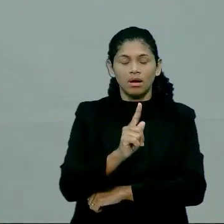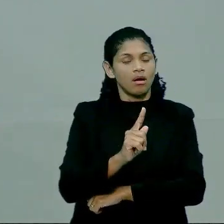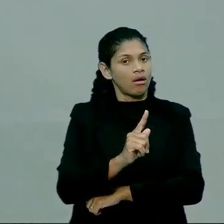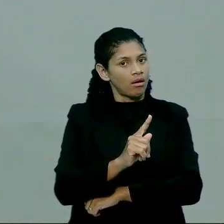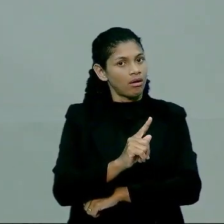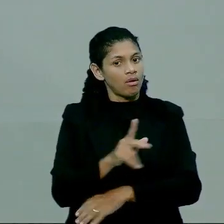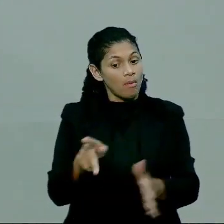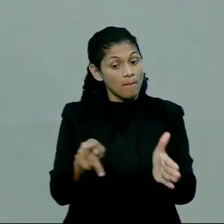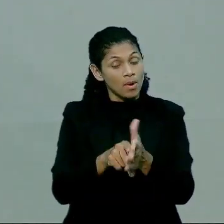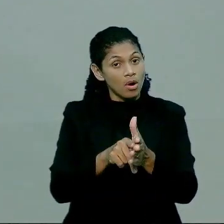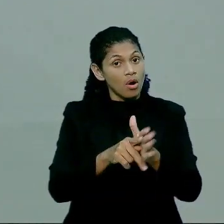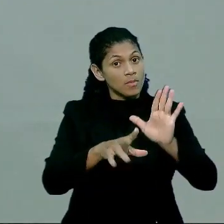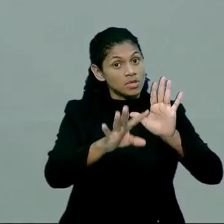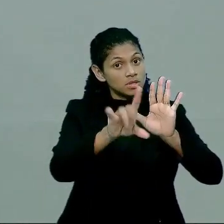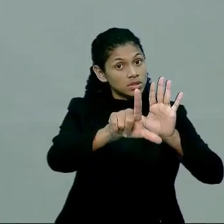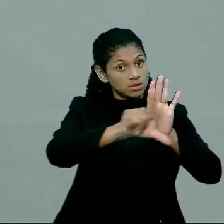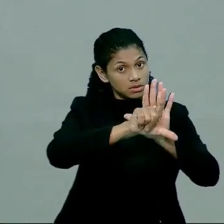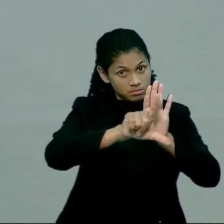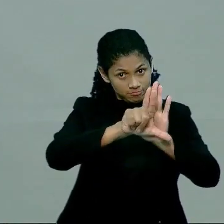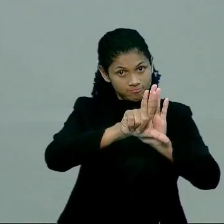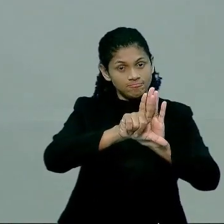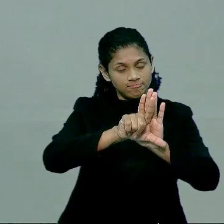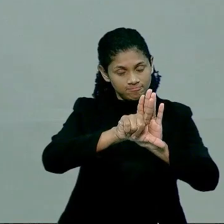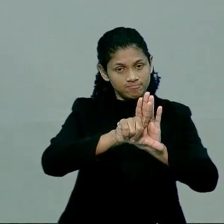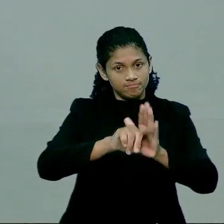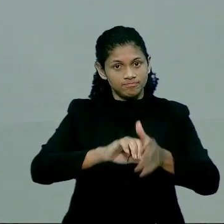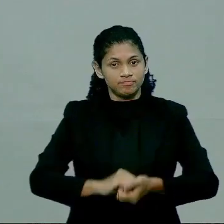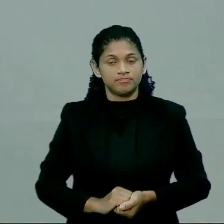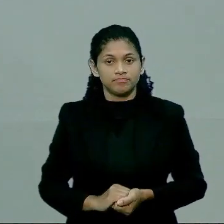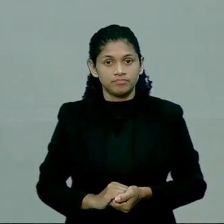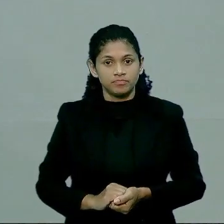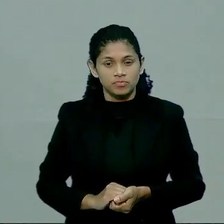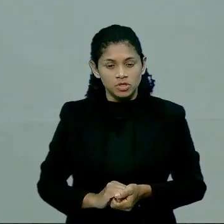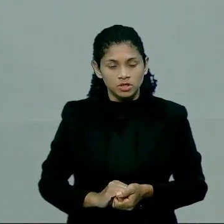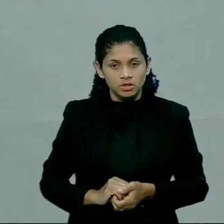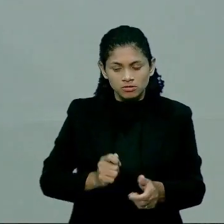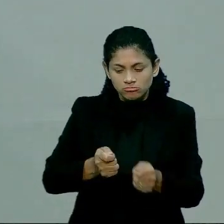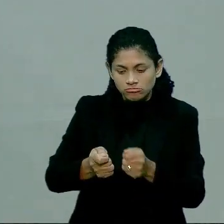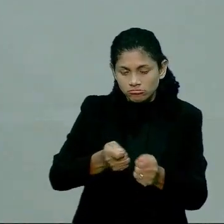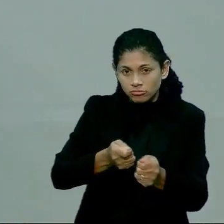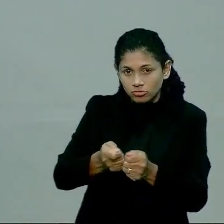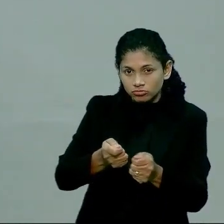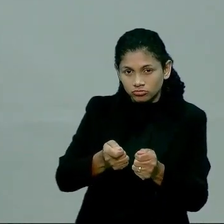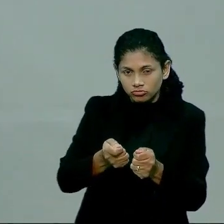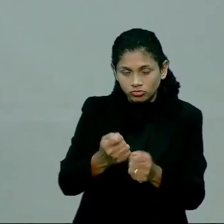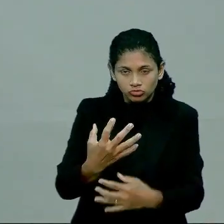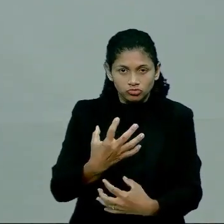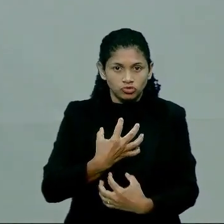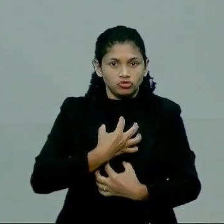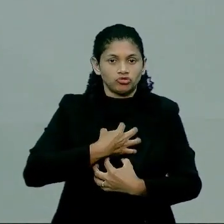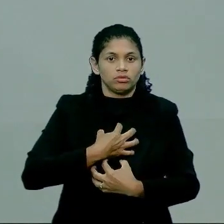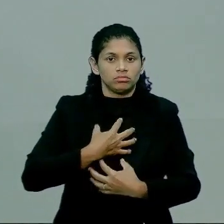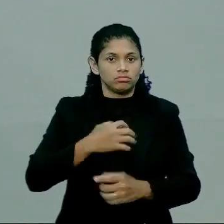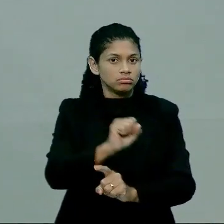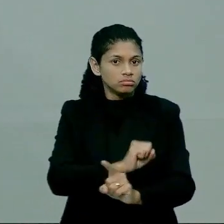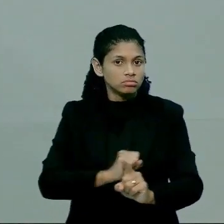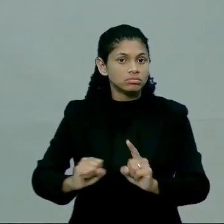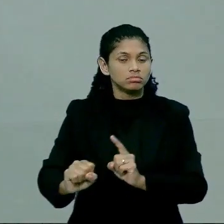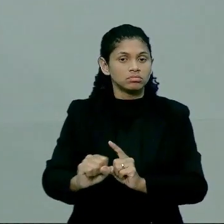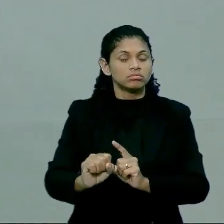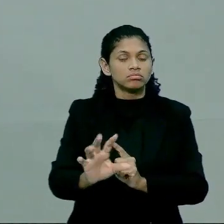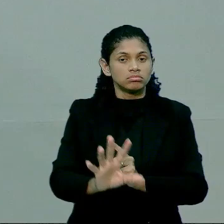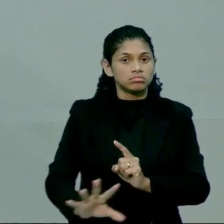são textos são manuais jurídicos né aqueles que regem o comportamento social aqueles que são criados